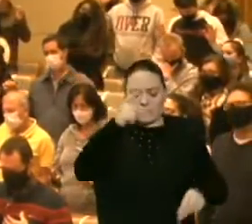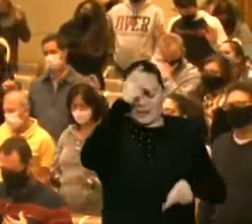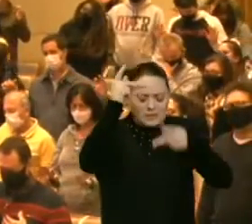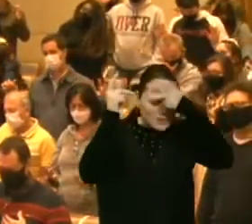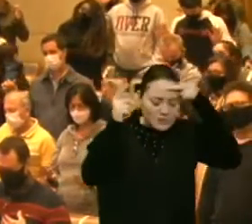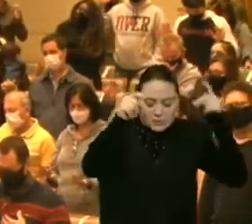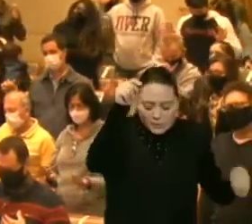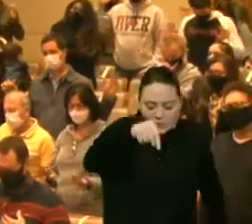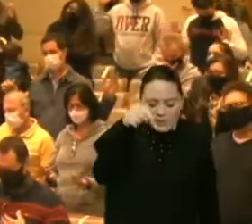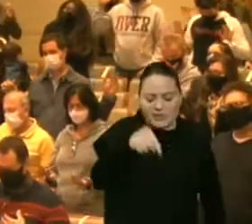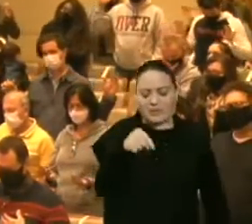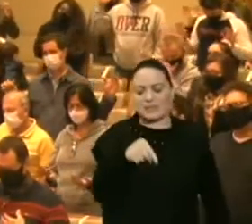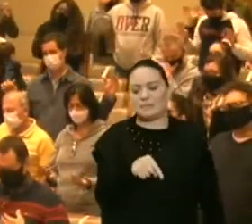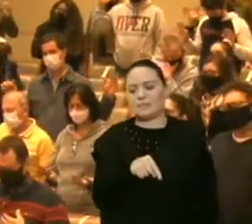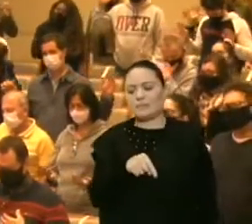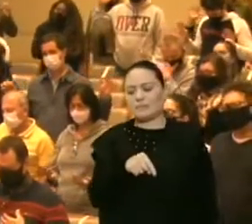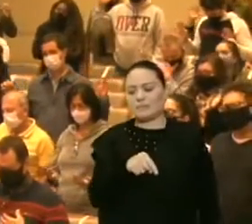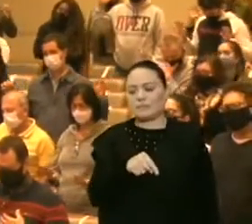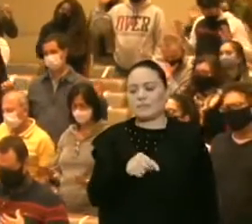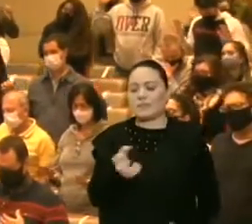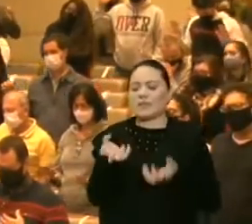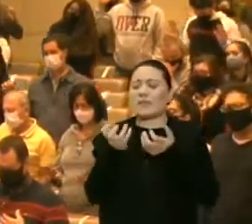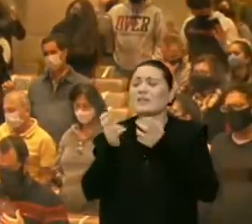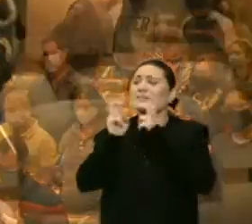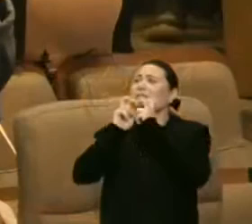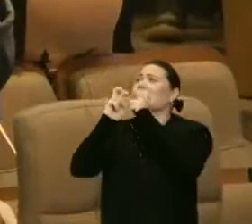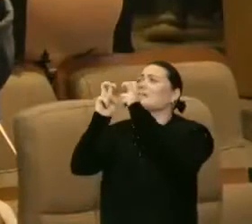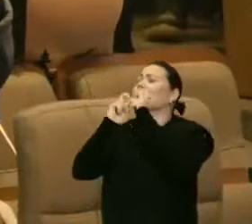lugar. Pai, eu quero clamar agora,